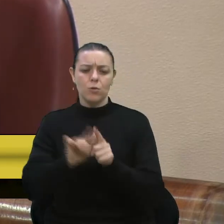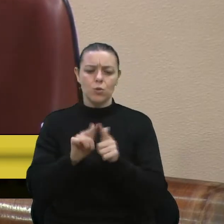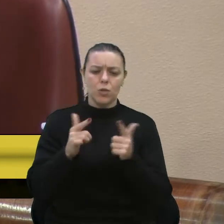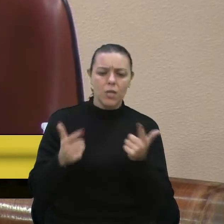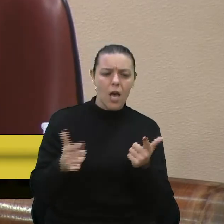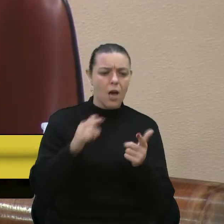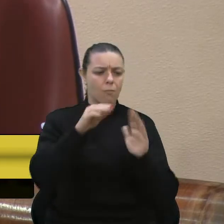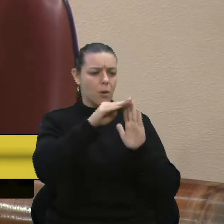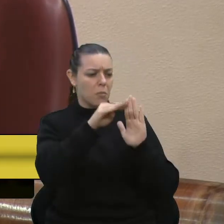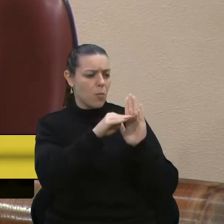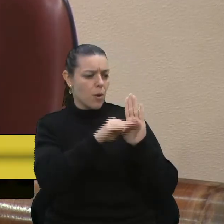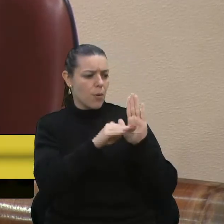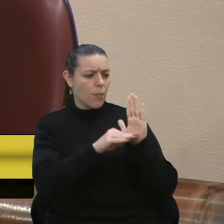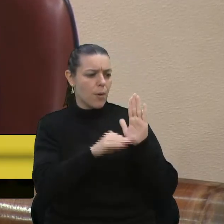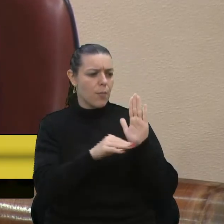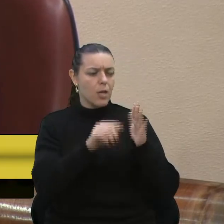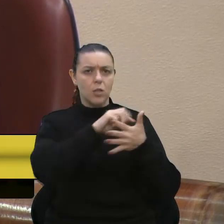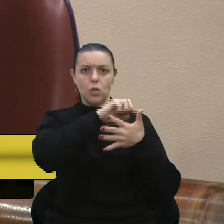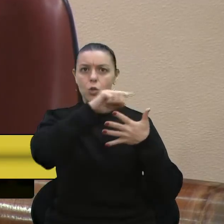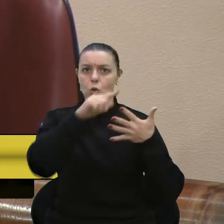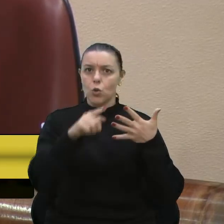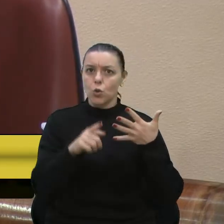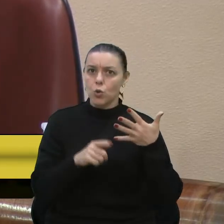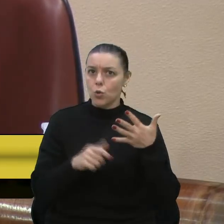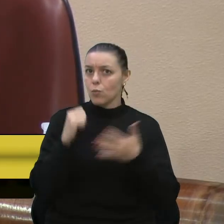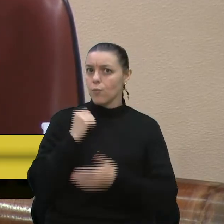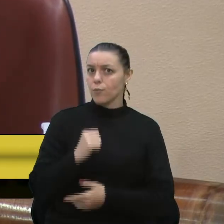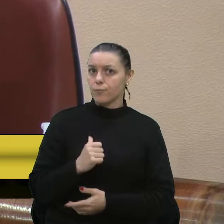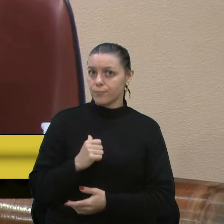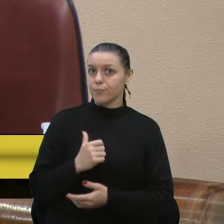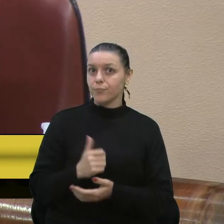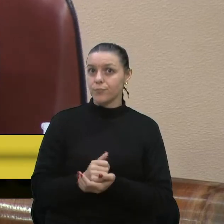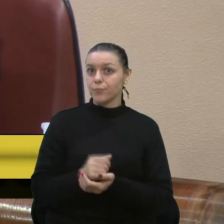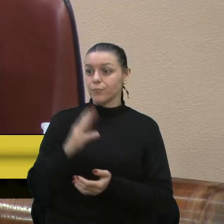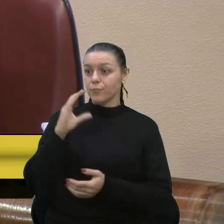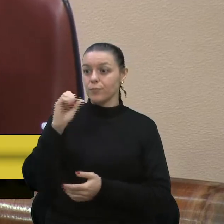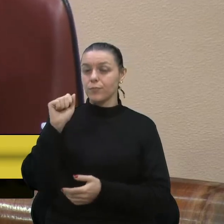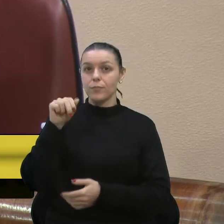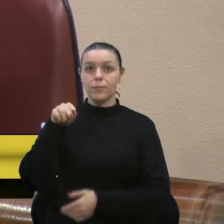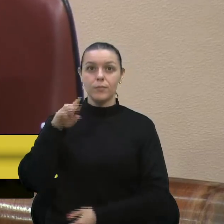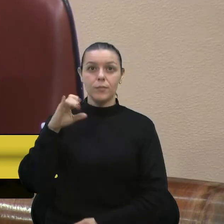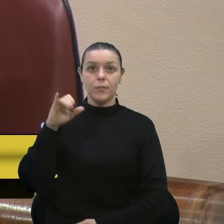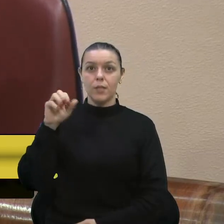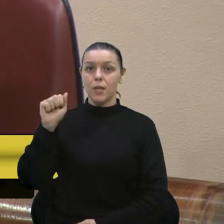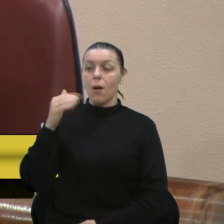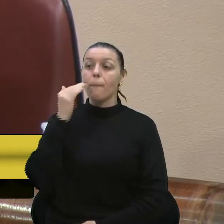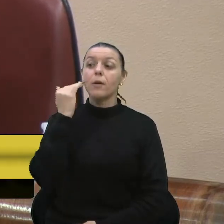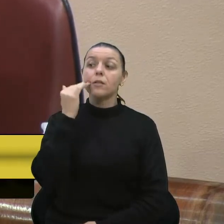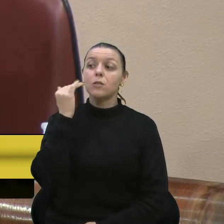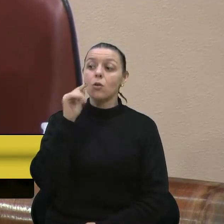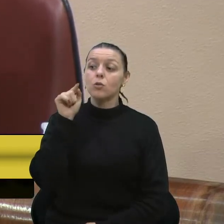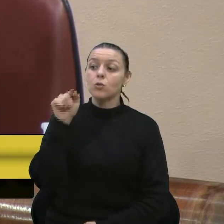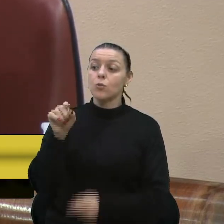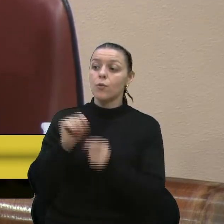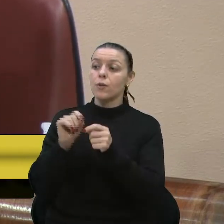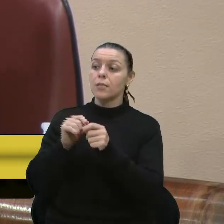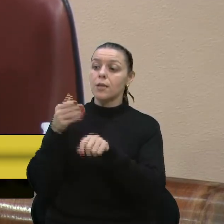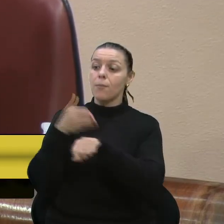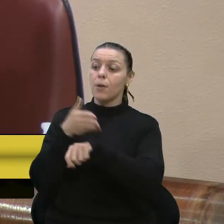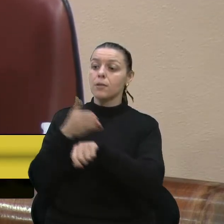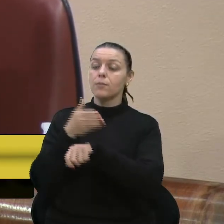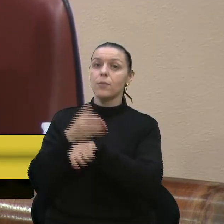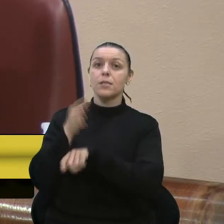diário, matérias para todos os alunos, todos bolsistas. E o Cancian definiu, Marisol, que tu vais fazer participação ao